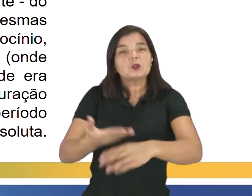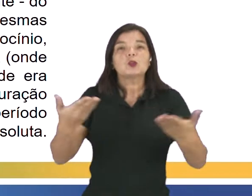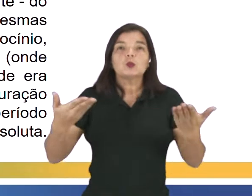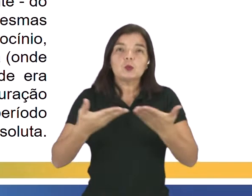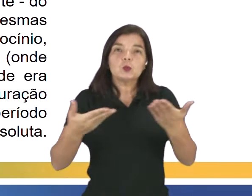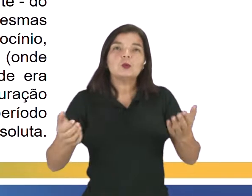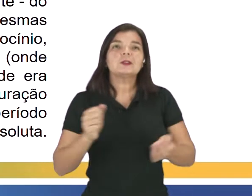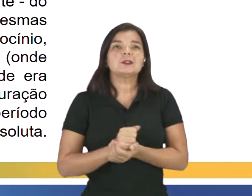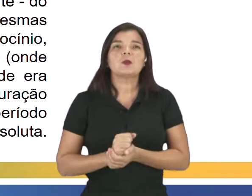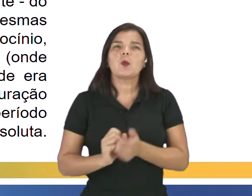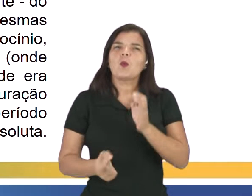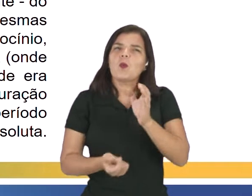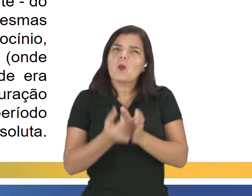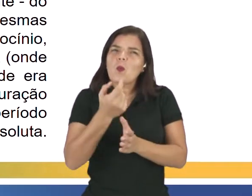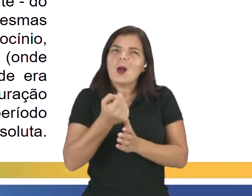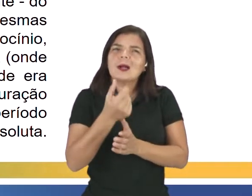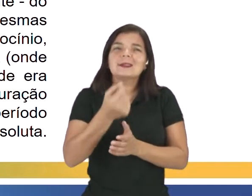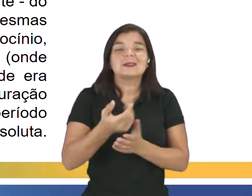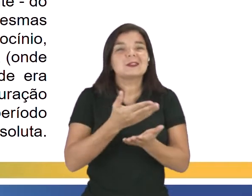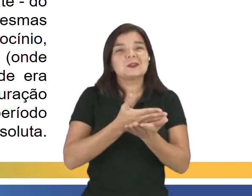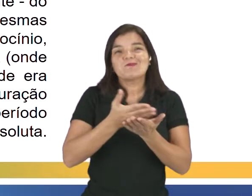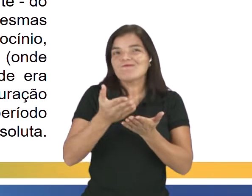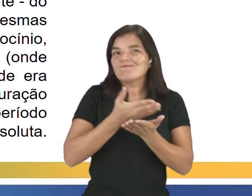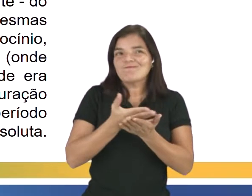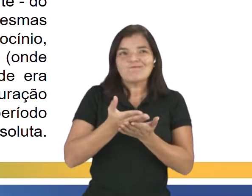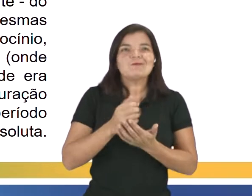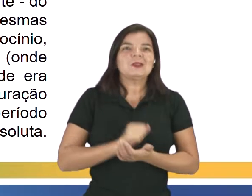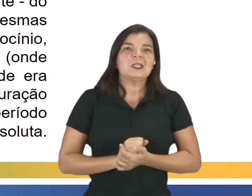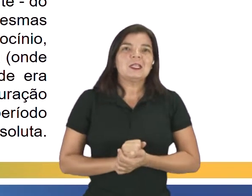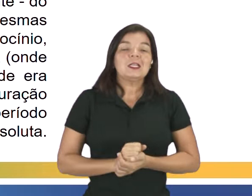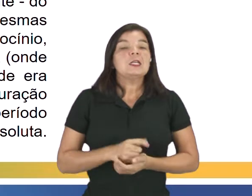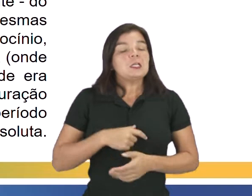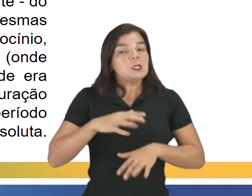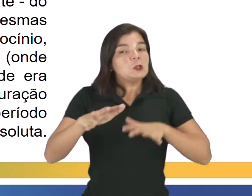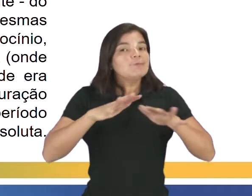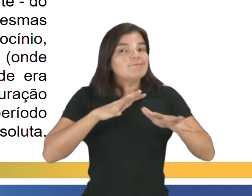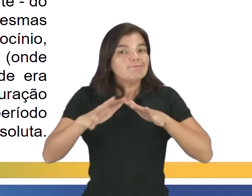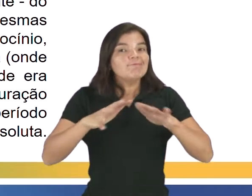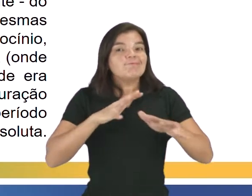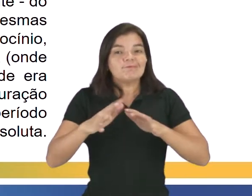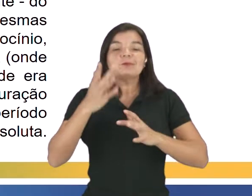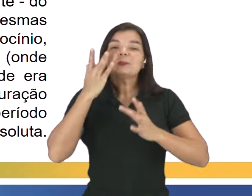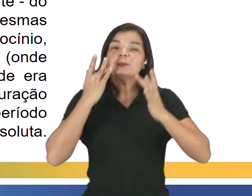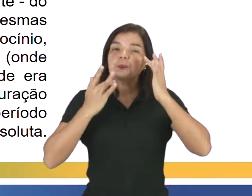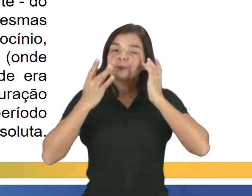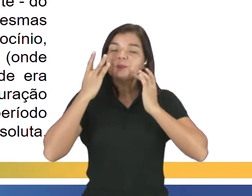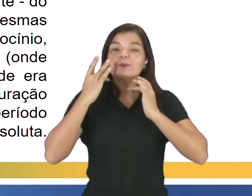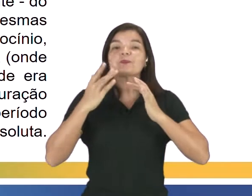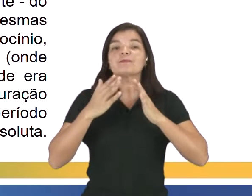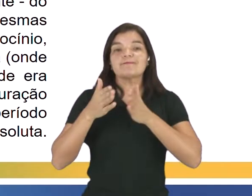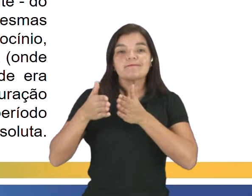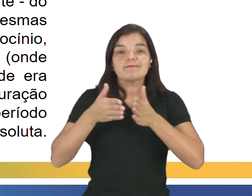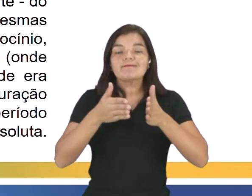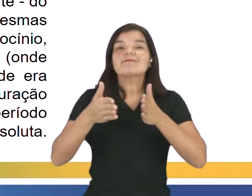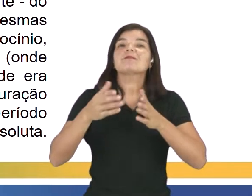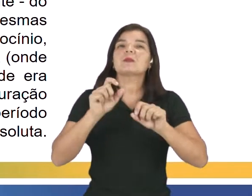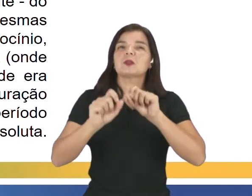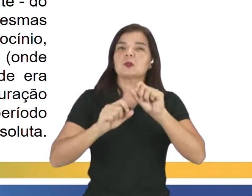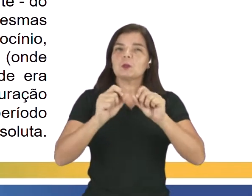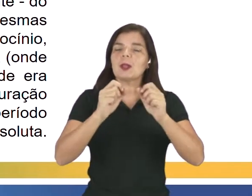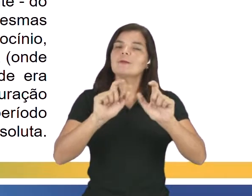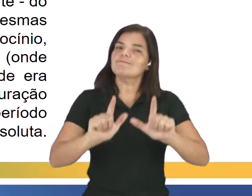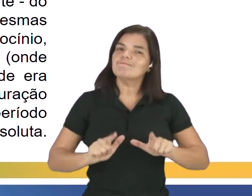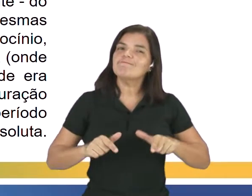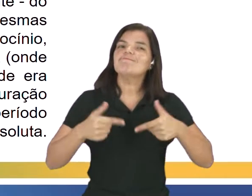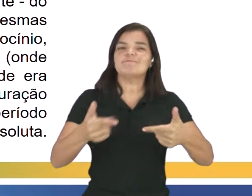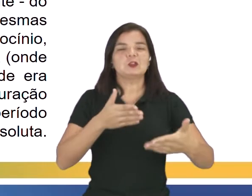hoje em dia, se torna quase que nenhuma nesse período. E o movimento das artes cênicas se encaminham na superação